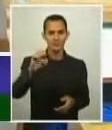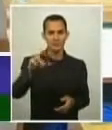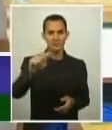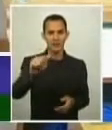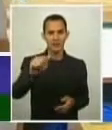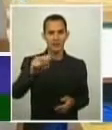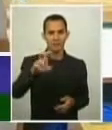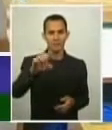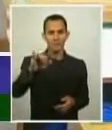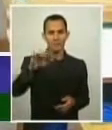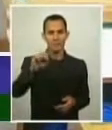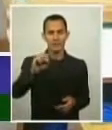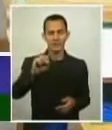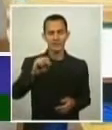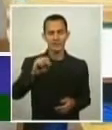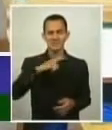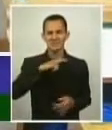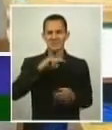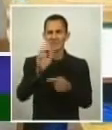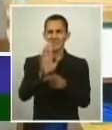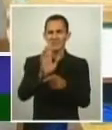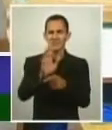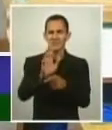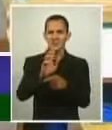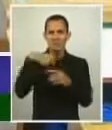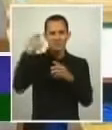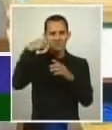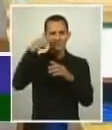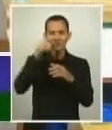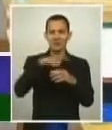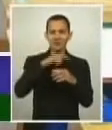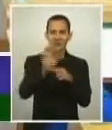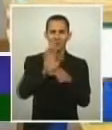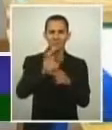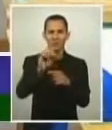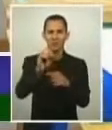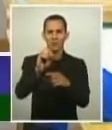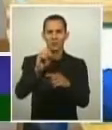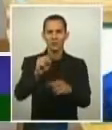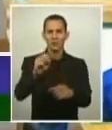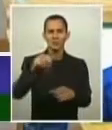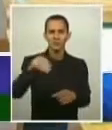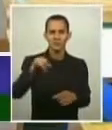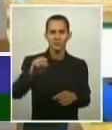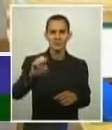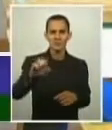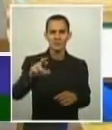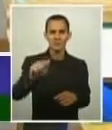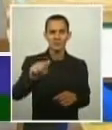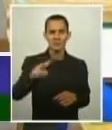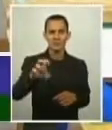assistam Existem duas ou três gravações já Os Miseráveis uma recente